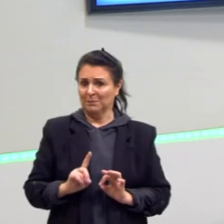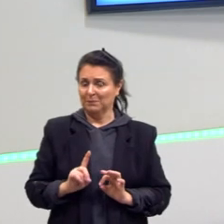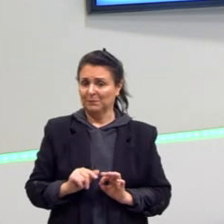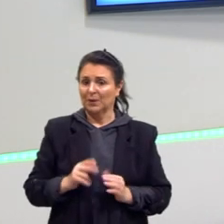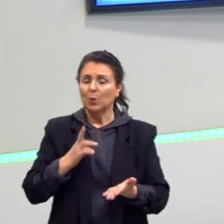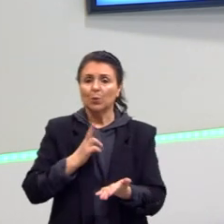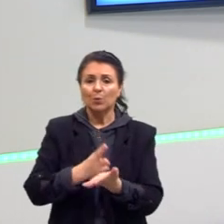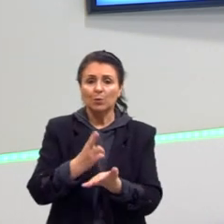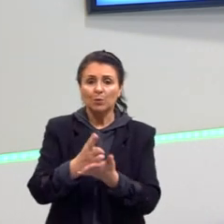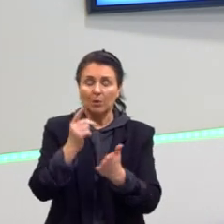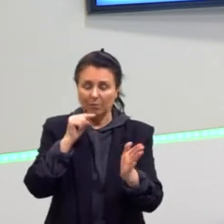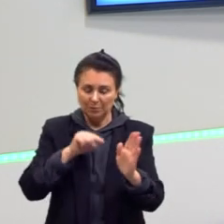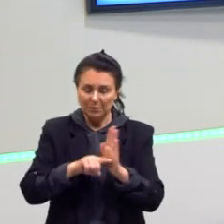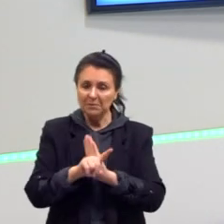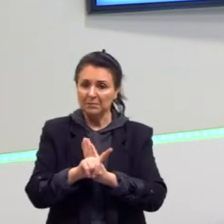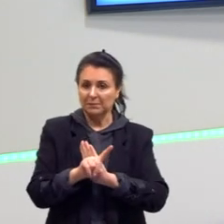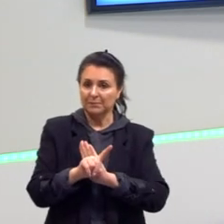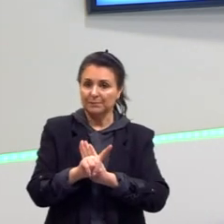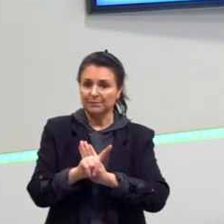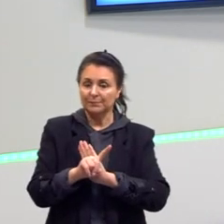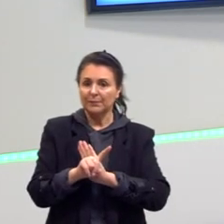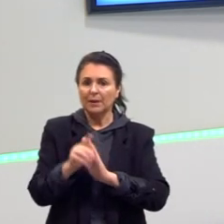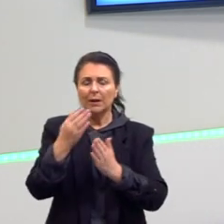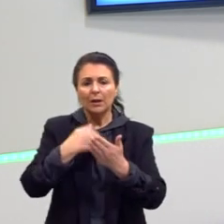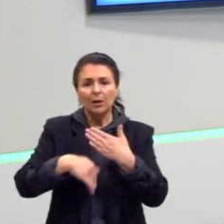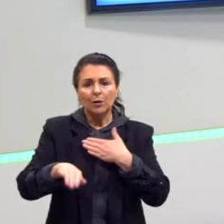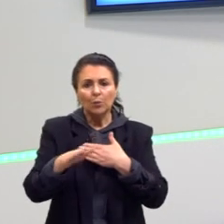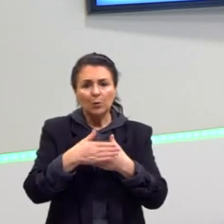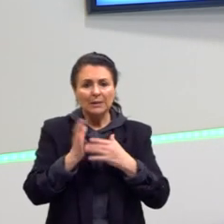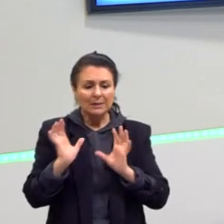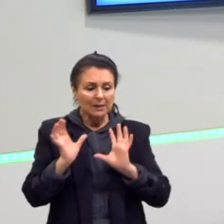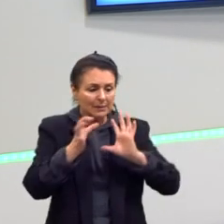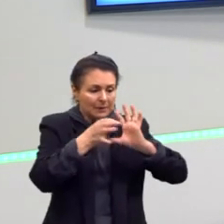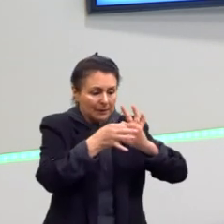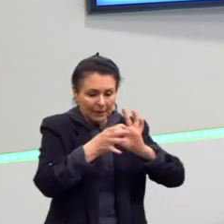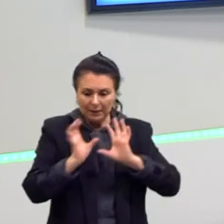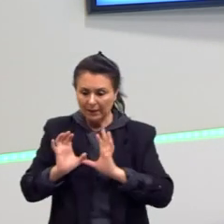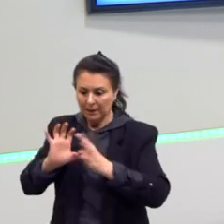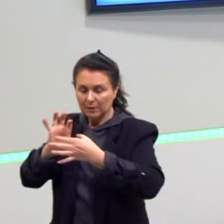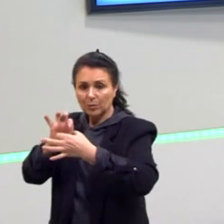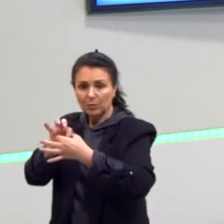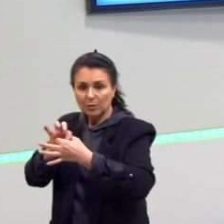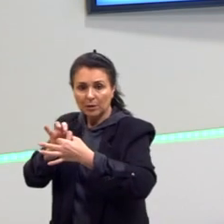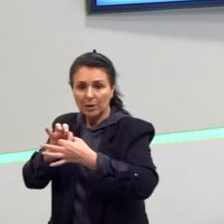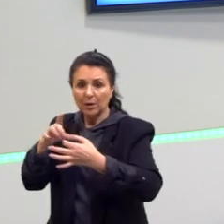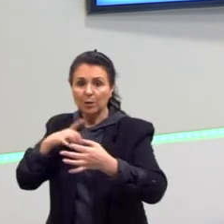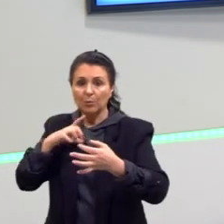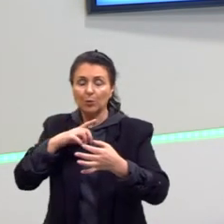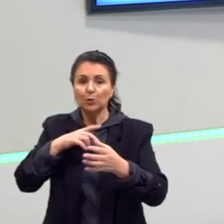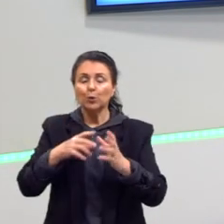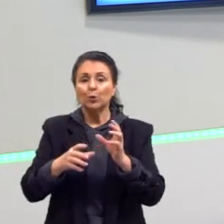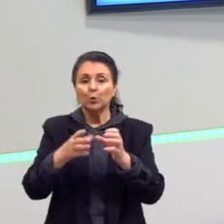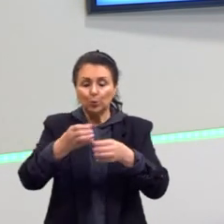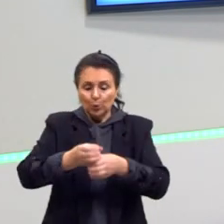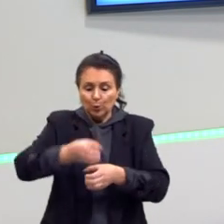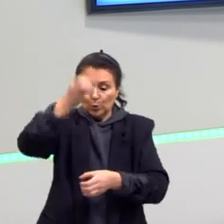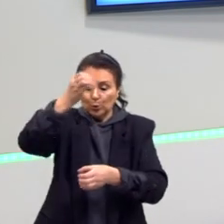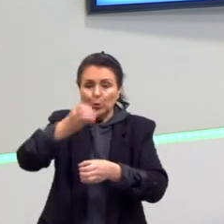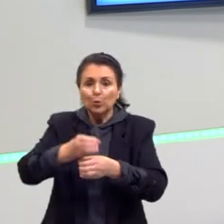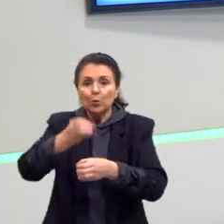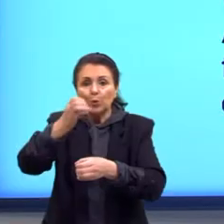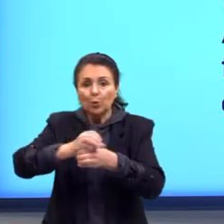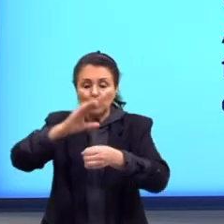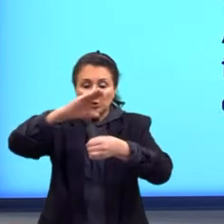continuando a nossa questão todas essas interligações são feitas por tubos cilíndricos que